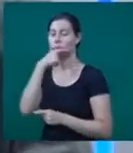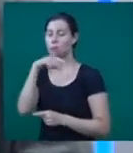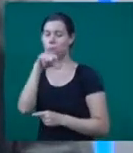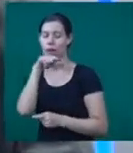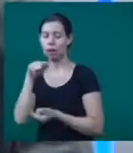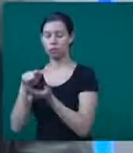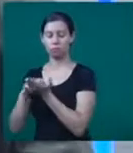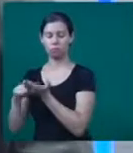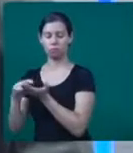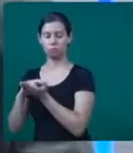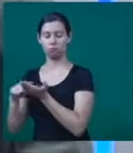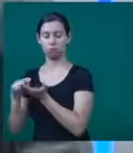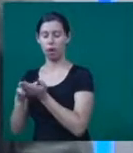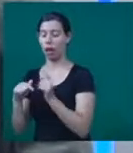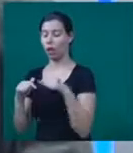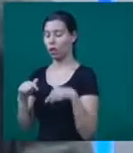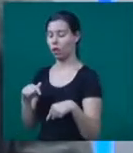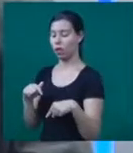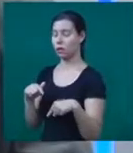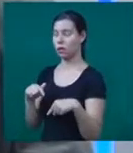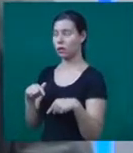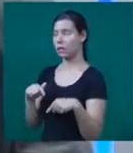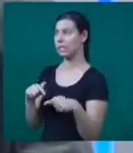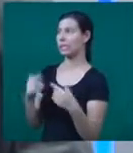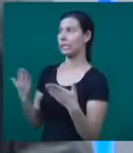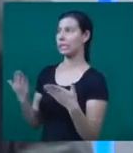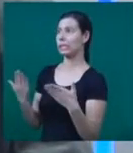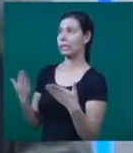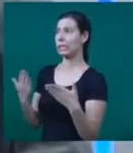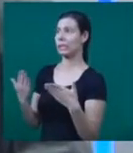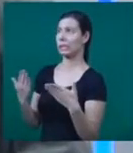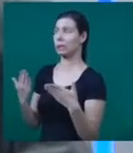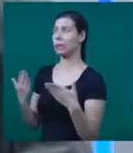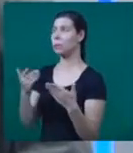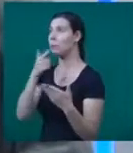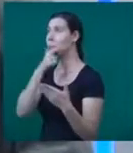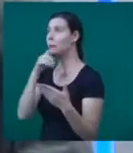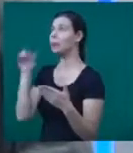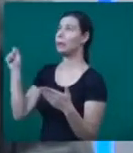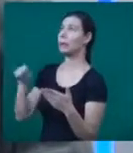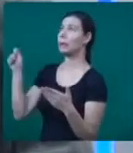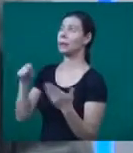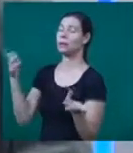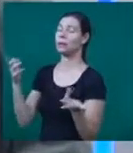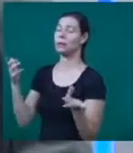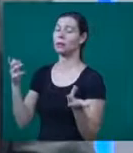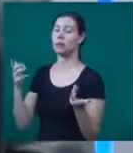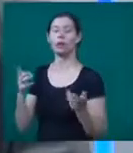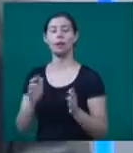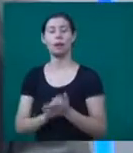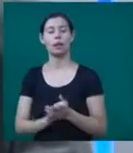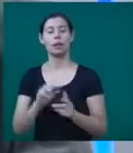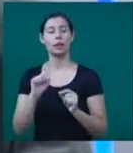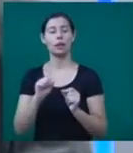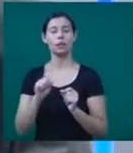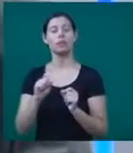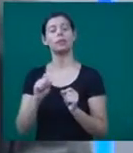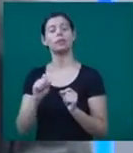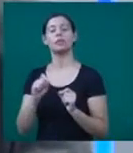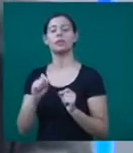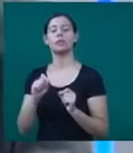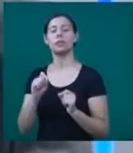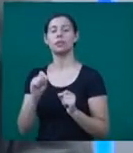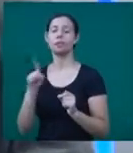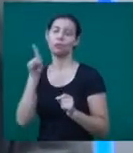do pai, né, que está ali vidrado no smartphone, e é uma situação cotidiana que